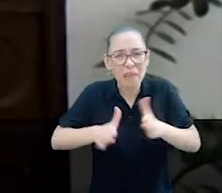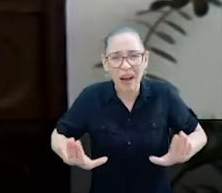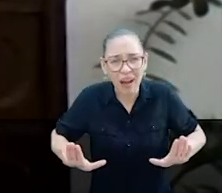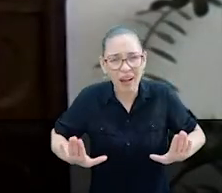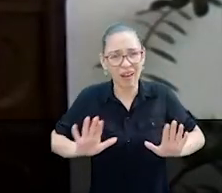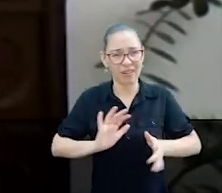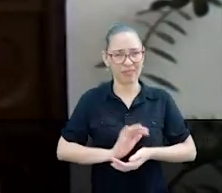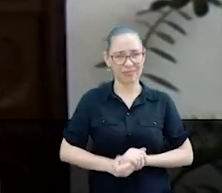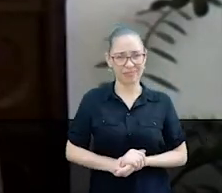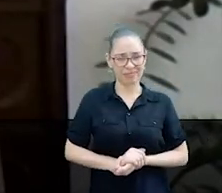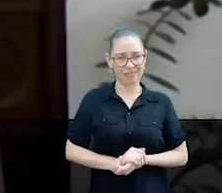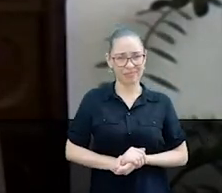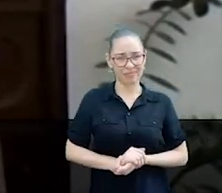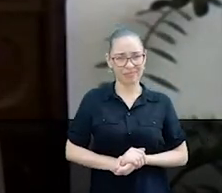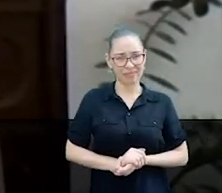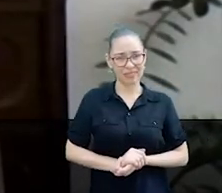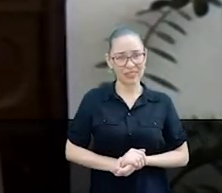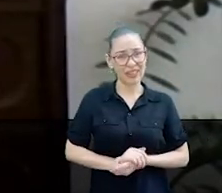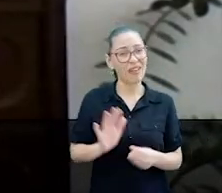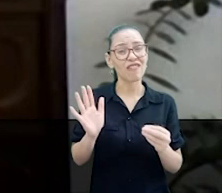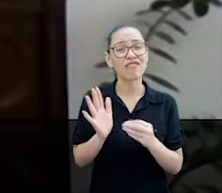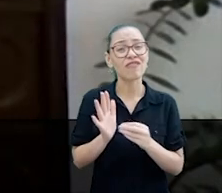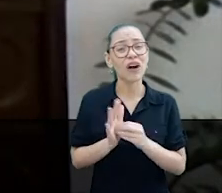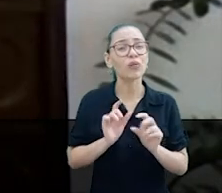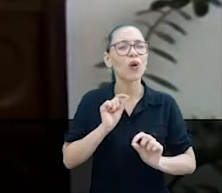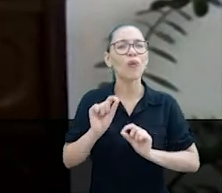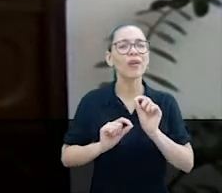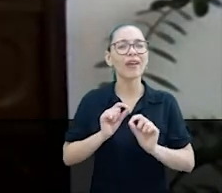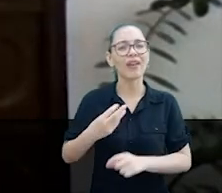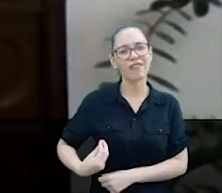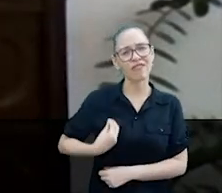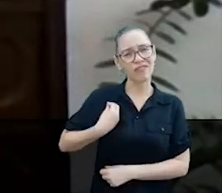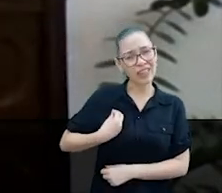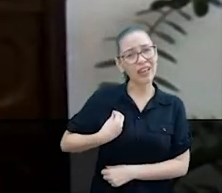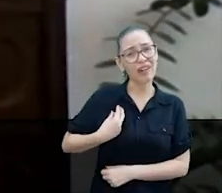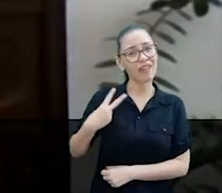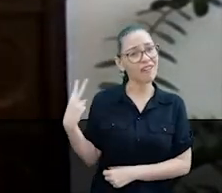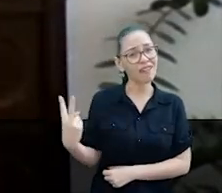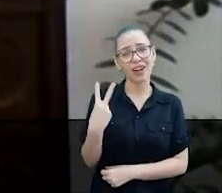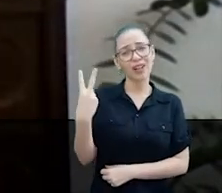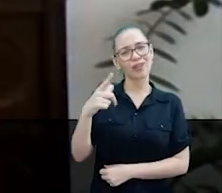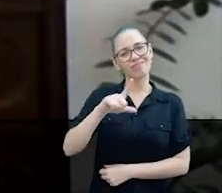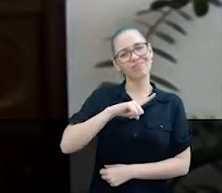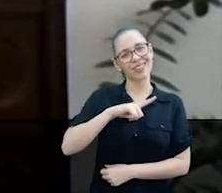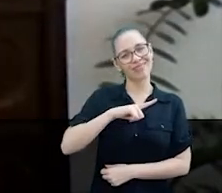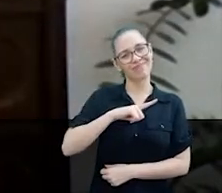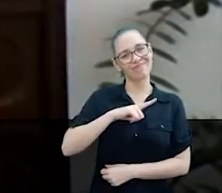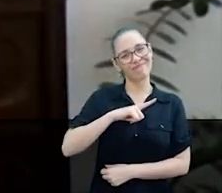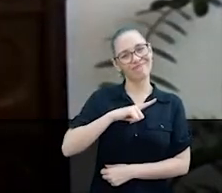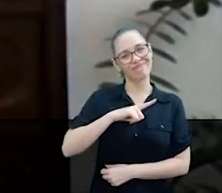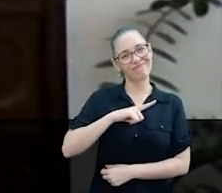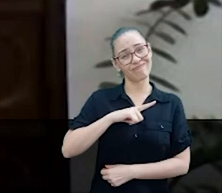crime, ela diz muito sobre isso, né, da nossa, de uma falta de valorização da